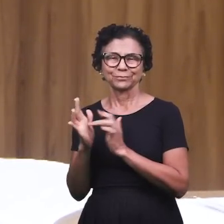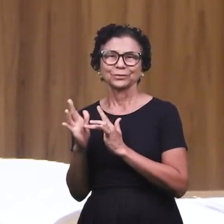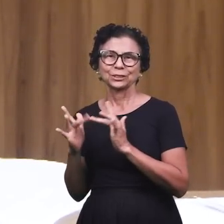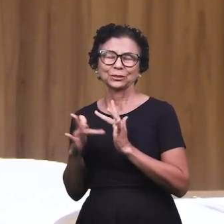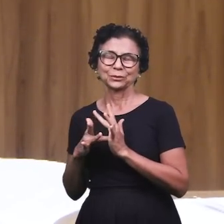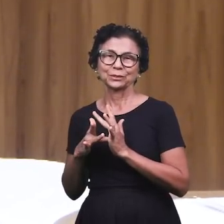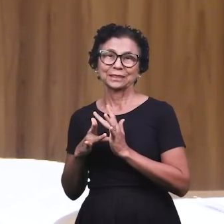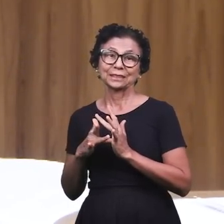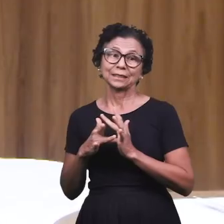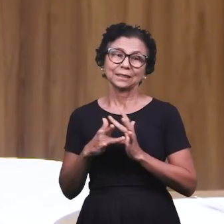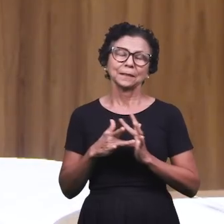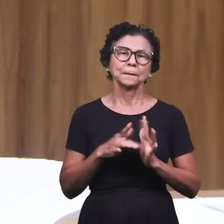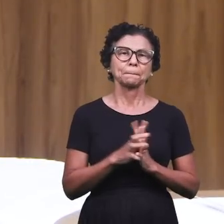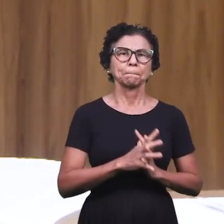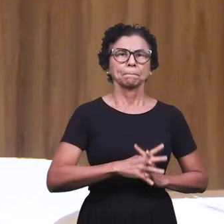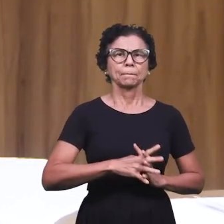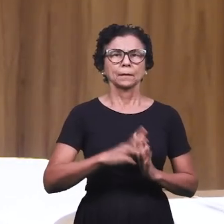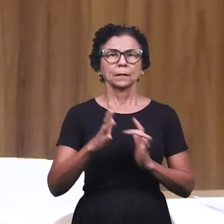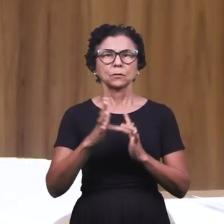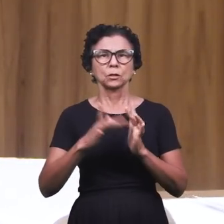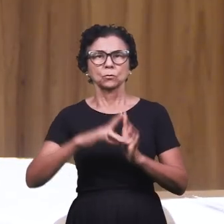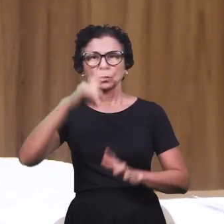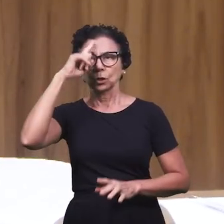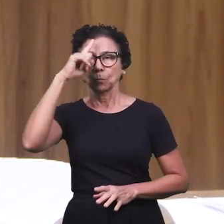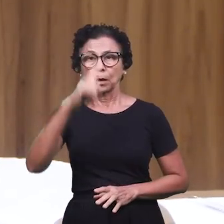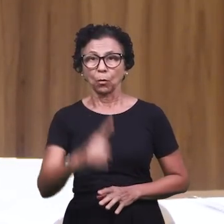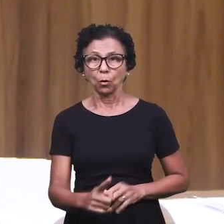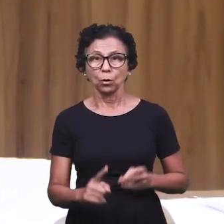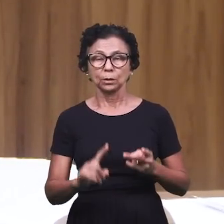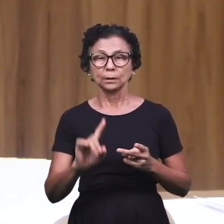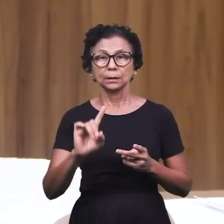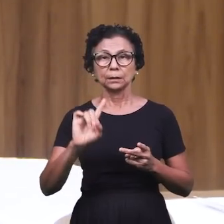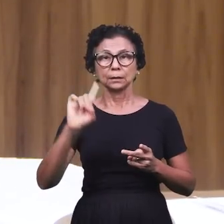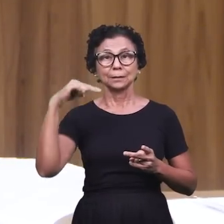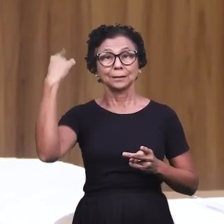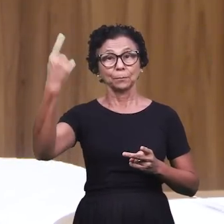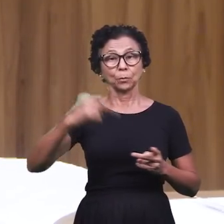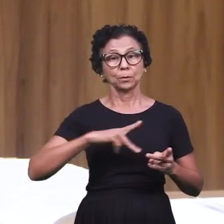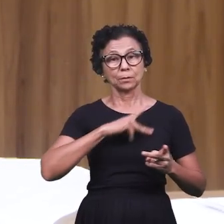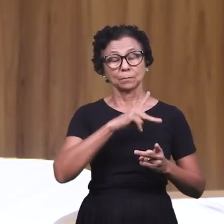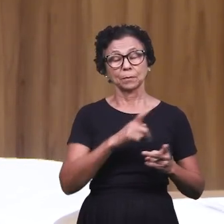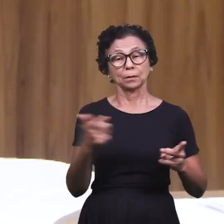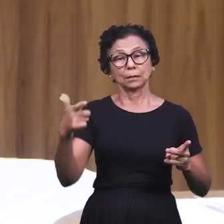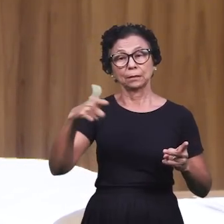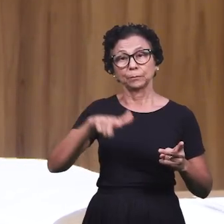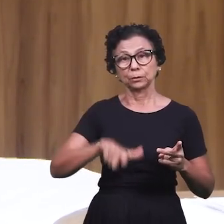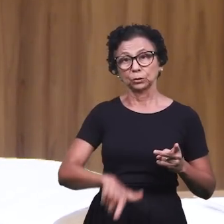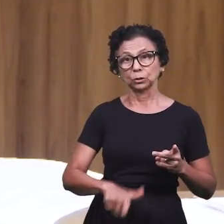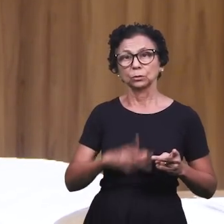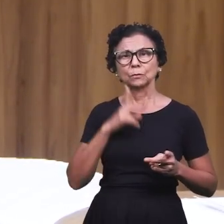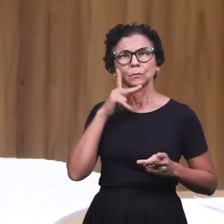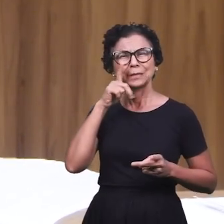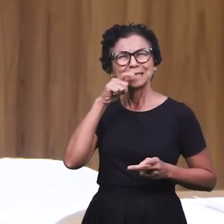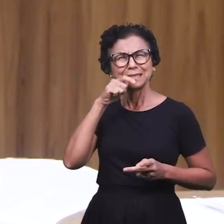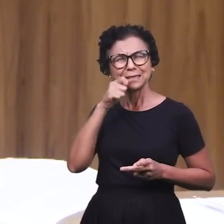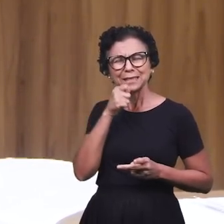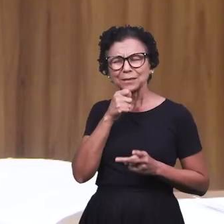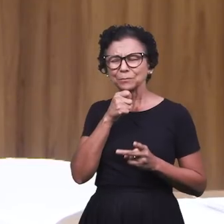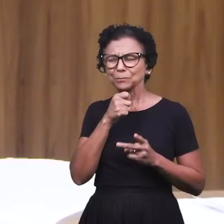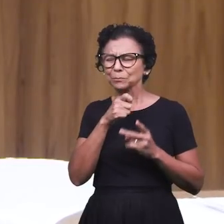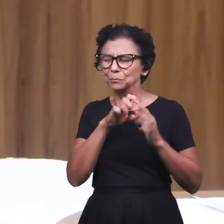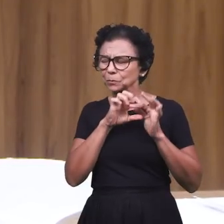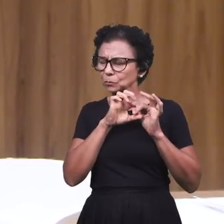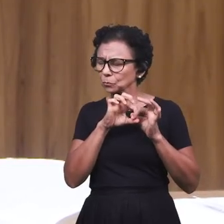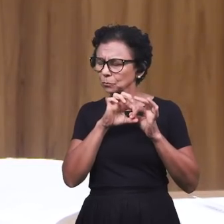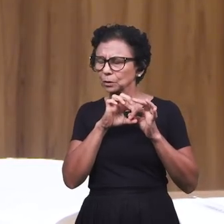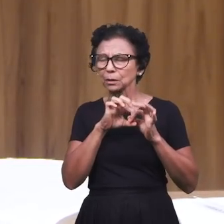e Jesus deixou aquela ordenança que Paulo repetiu depois também, e a questão da ceia, o momento foi muito solene, um momento